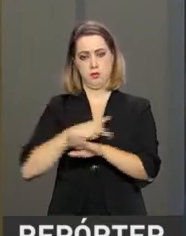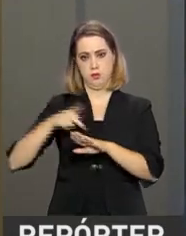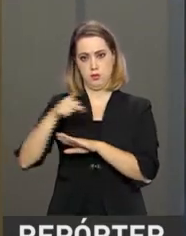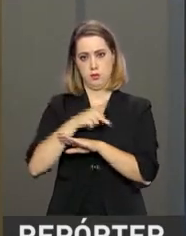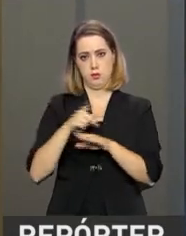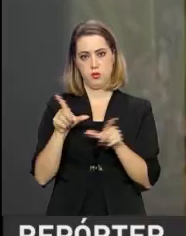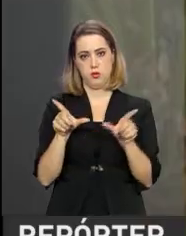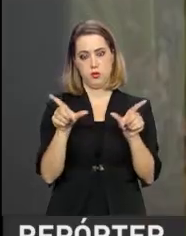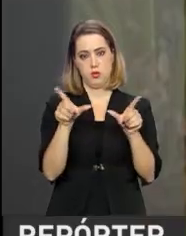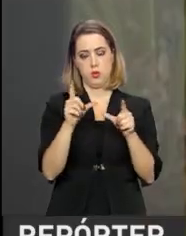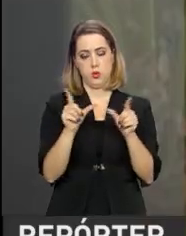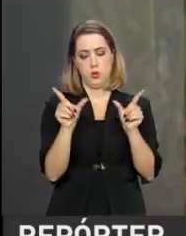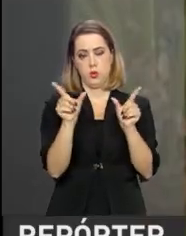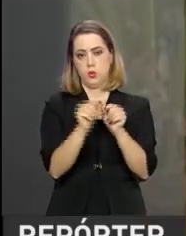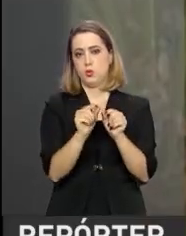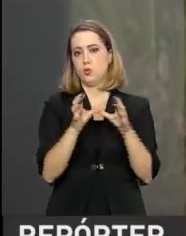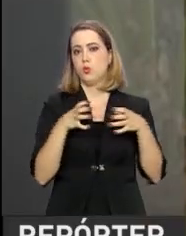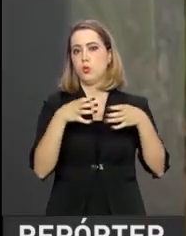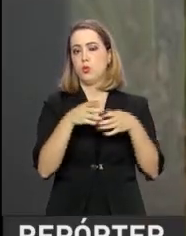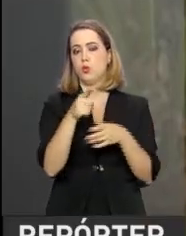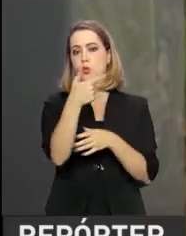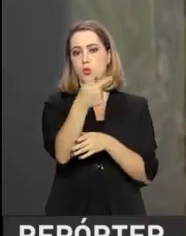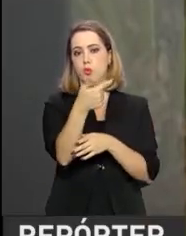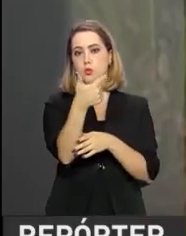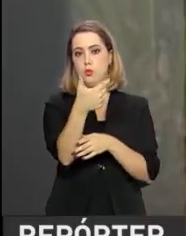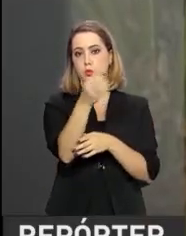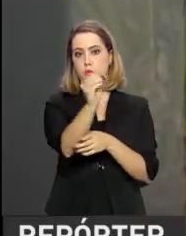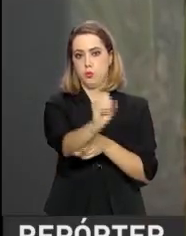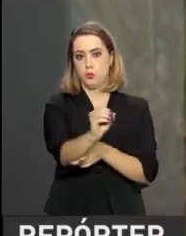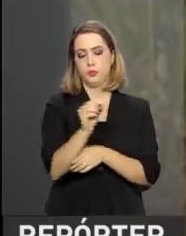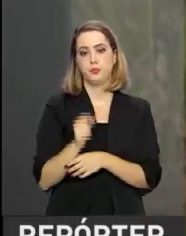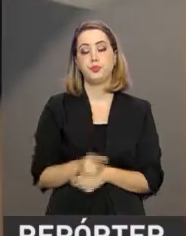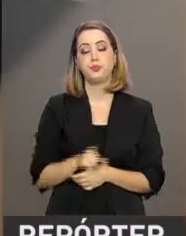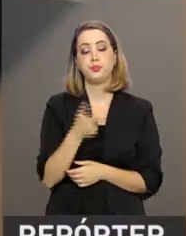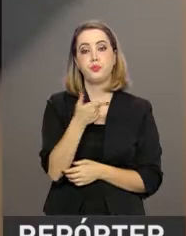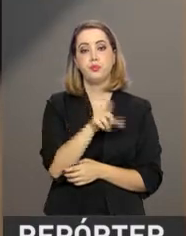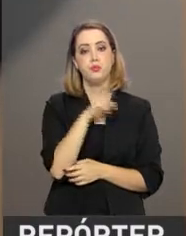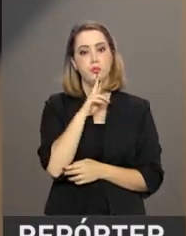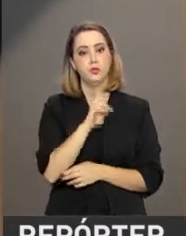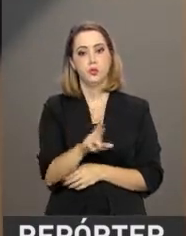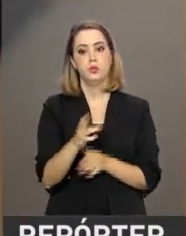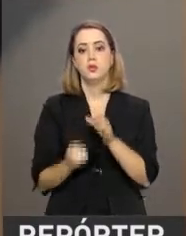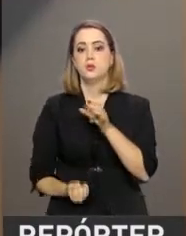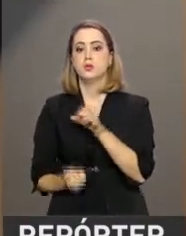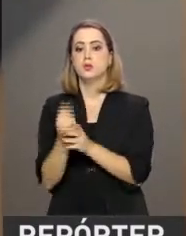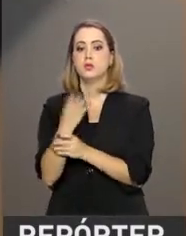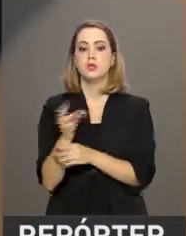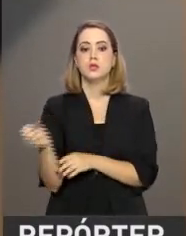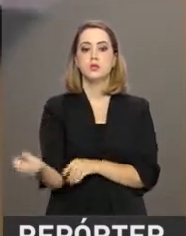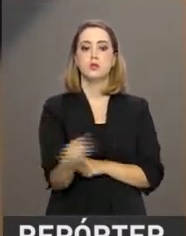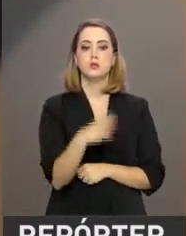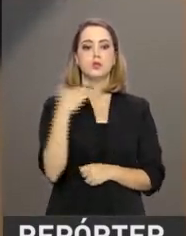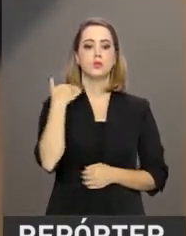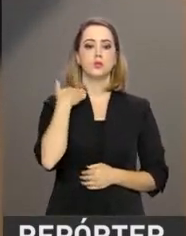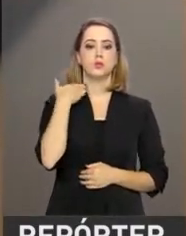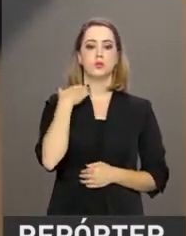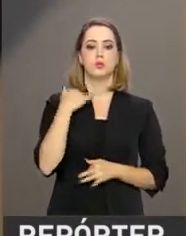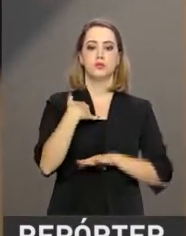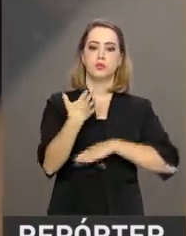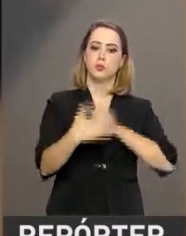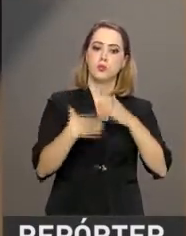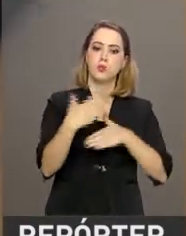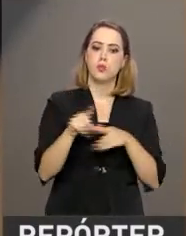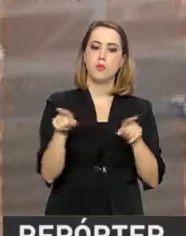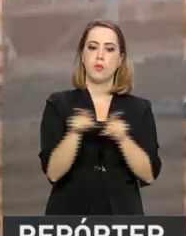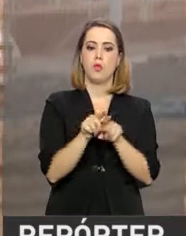chamados de 20 outros resultados da cooperação entre os países do grupo foram a criação do novo banco de desenvolvimento também conhecido como